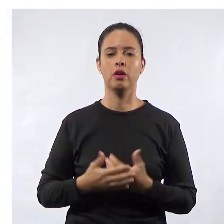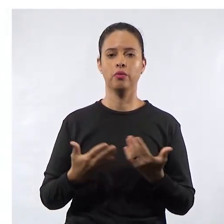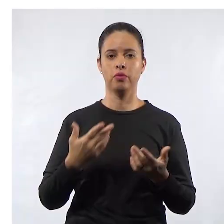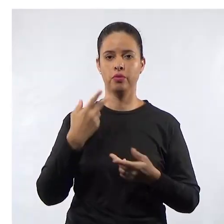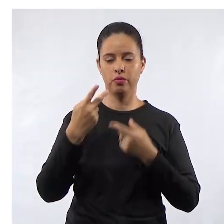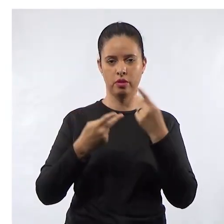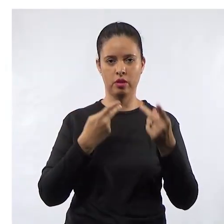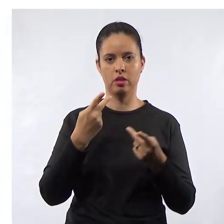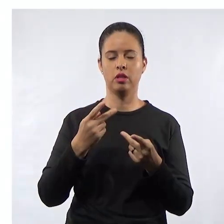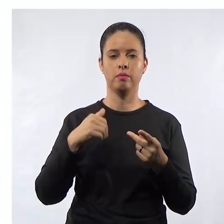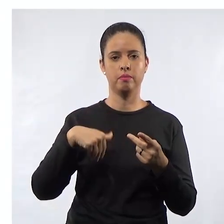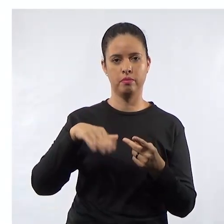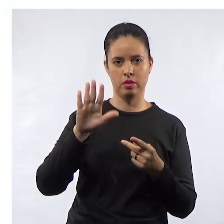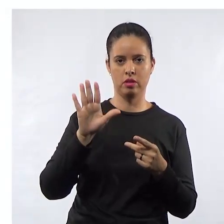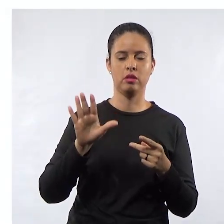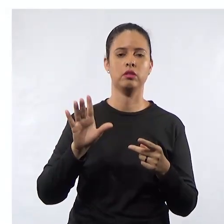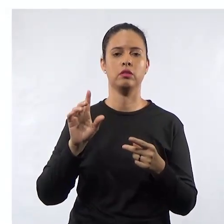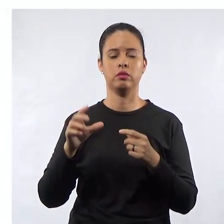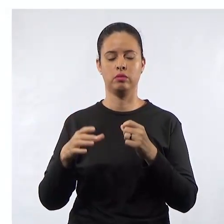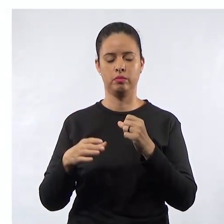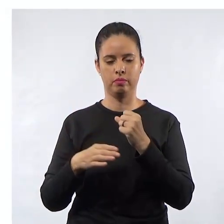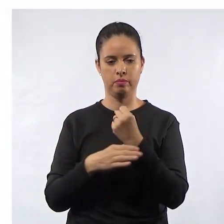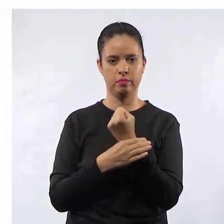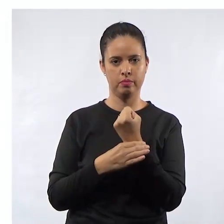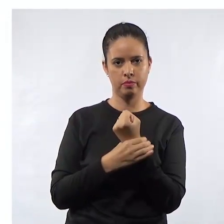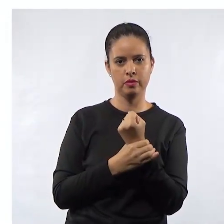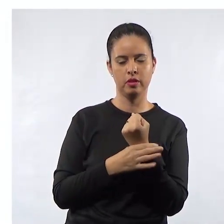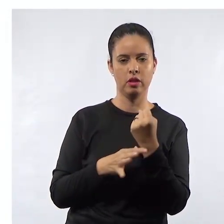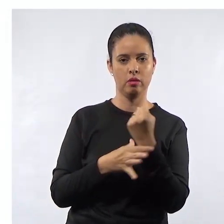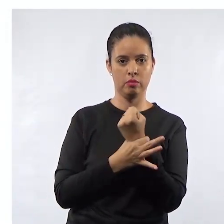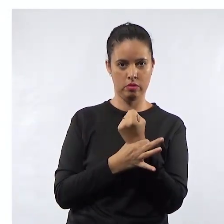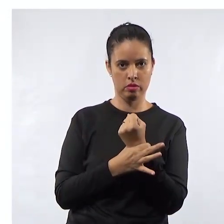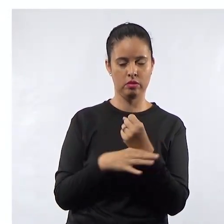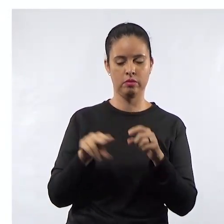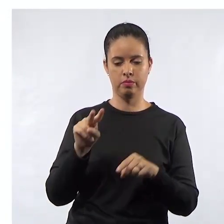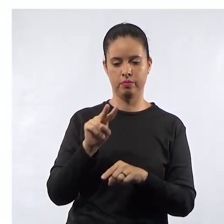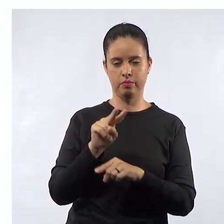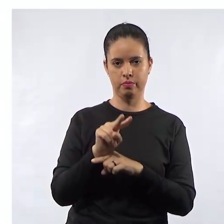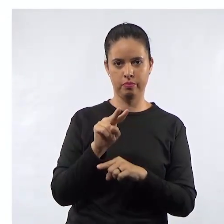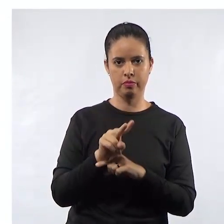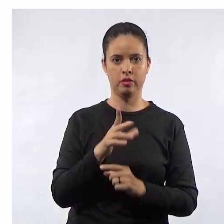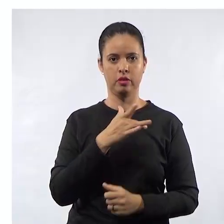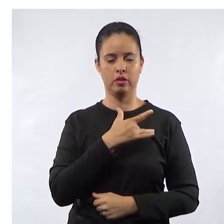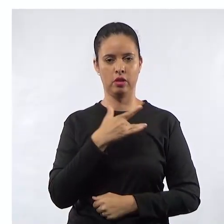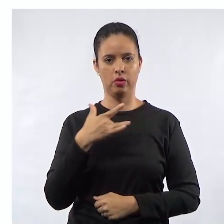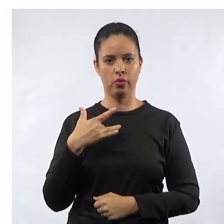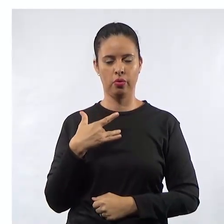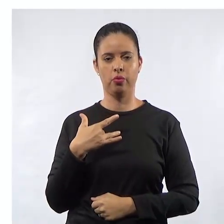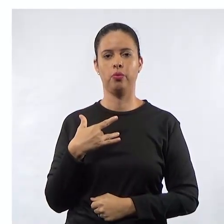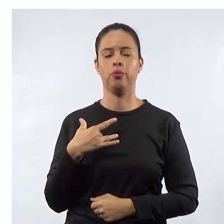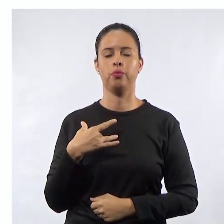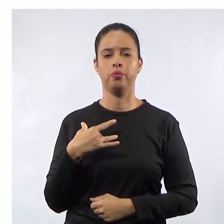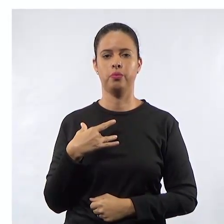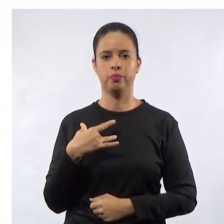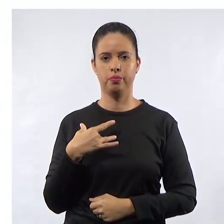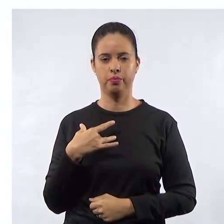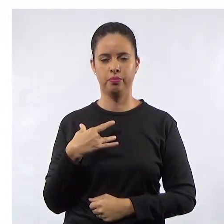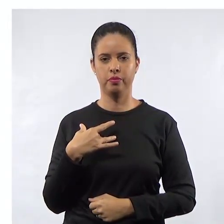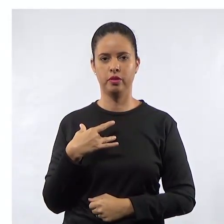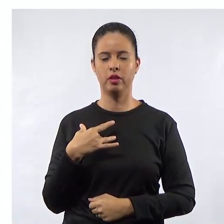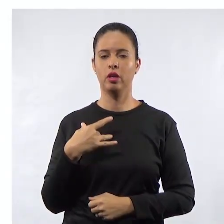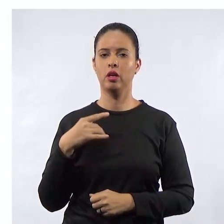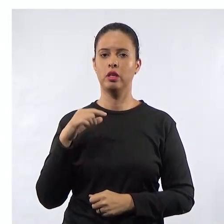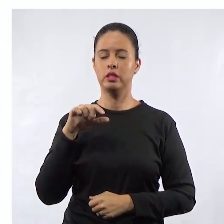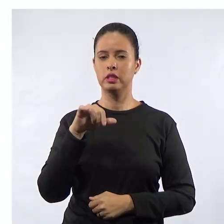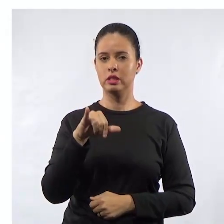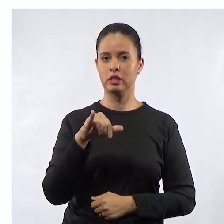bom? E aí eu vou falar um pouquinho sobre a proteção à saúde e segurança, tá certo? Pessoal aí, quem estiver achando que